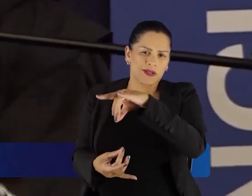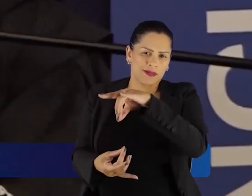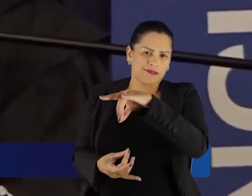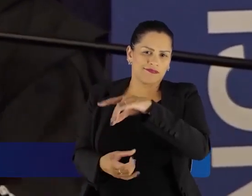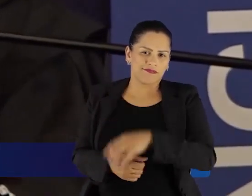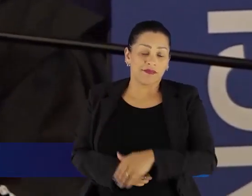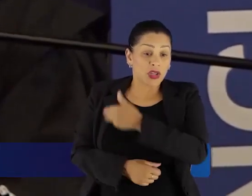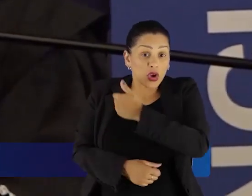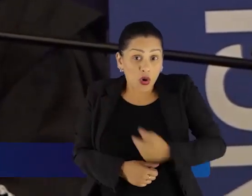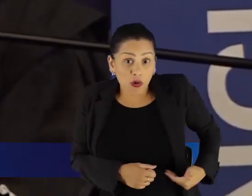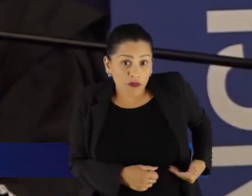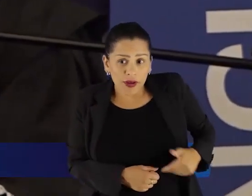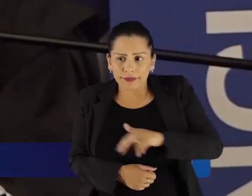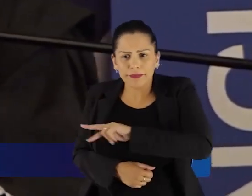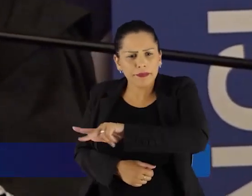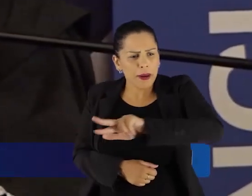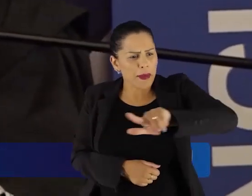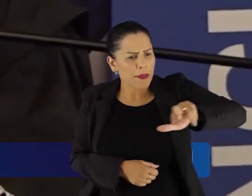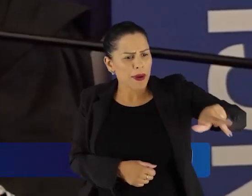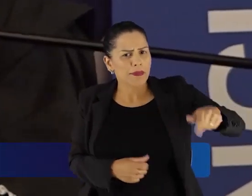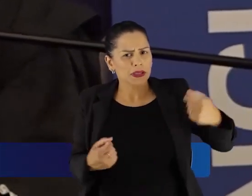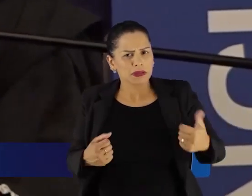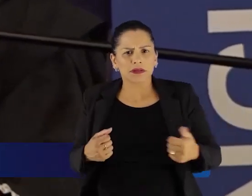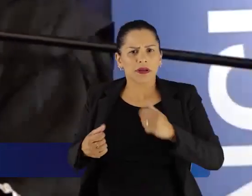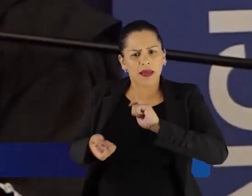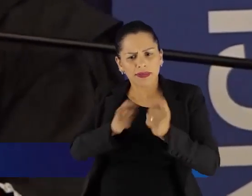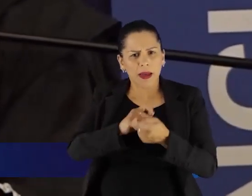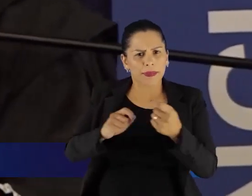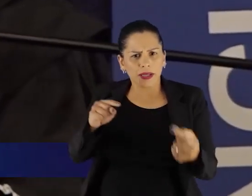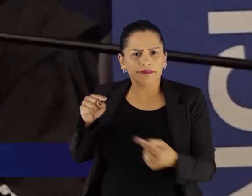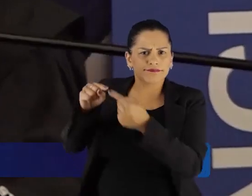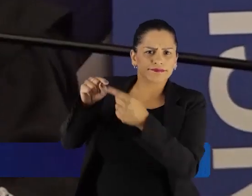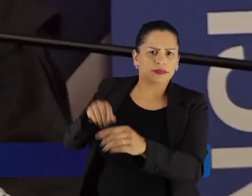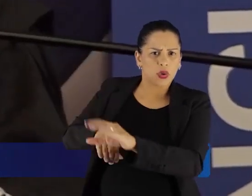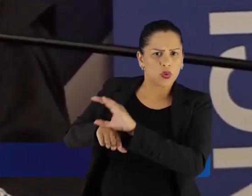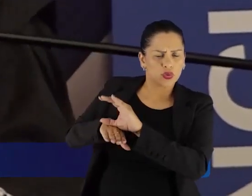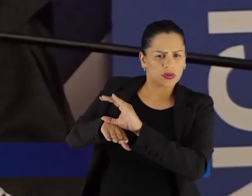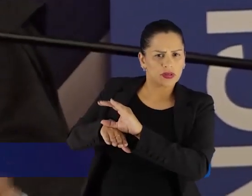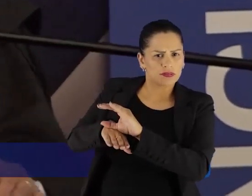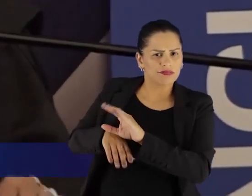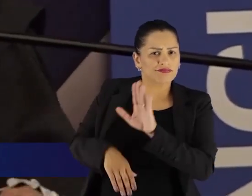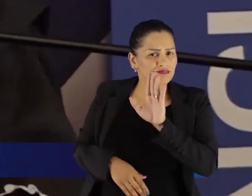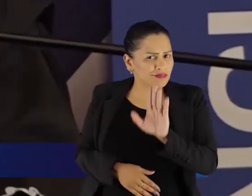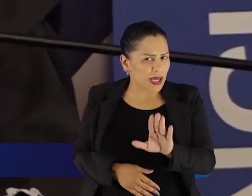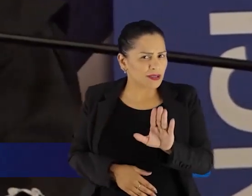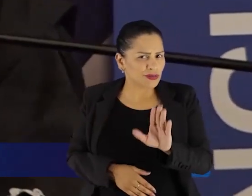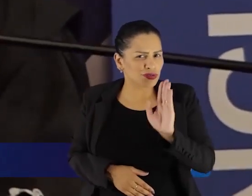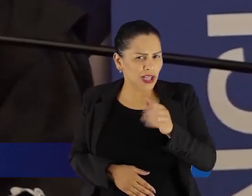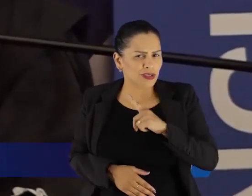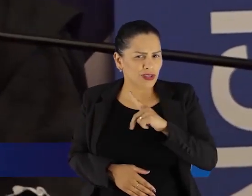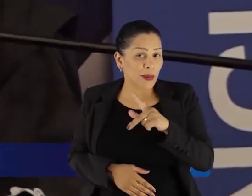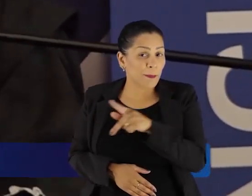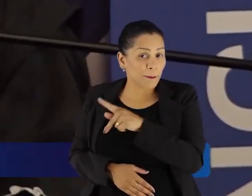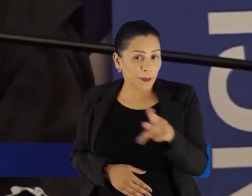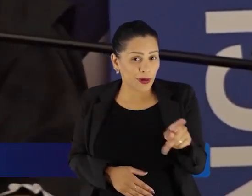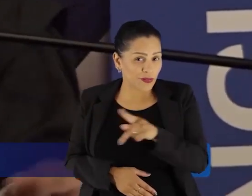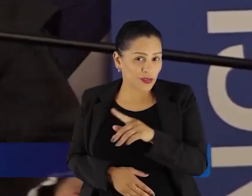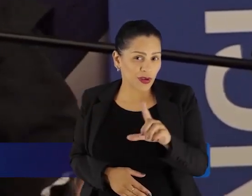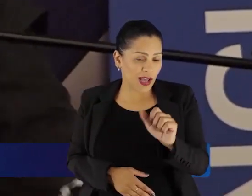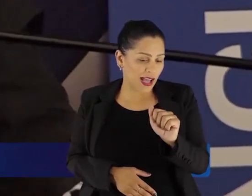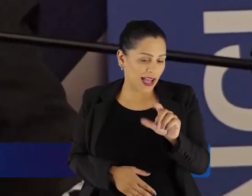os governos devem ser adaptar ela no entanto Como dizia o professor